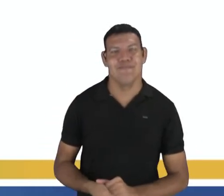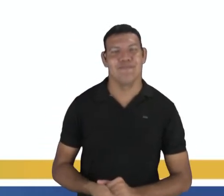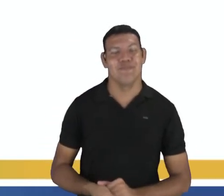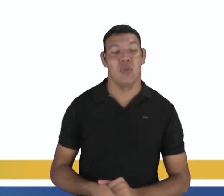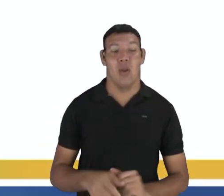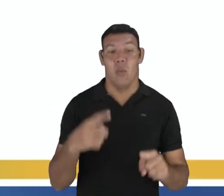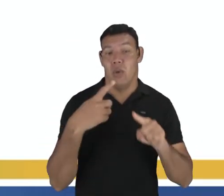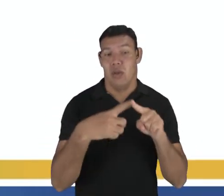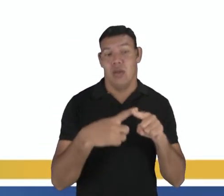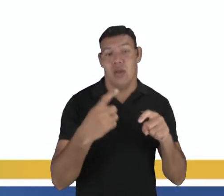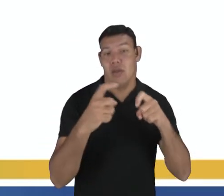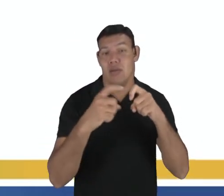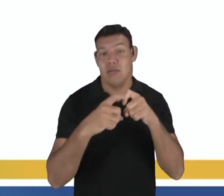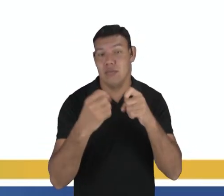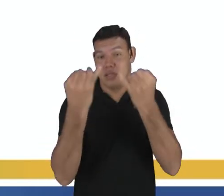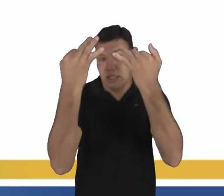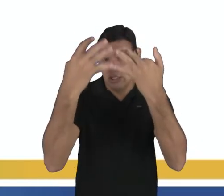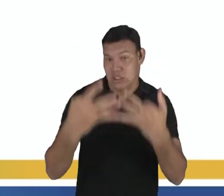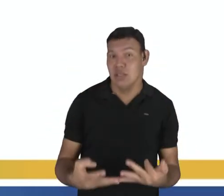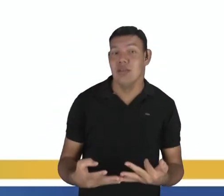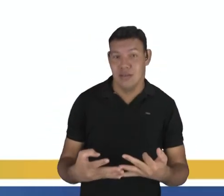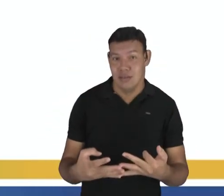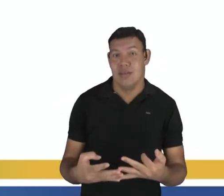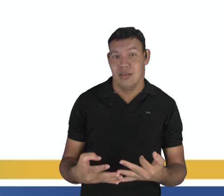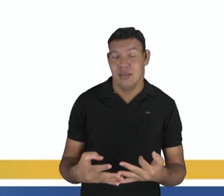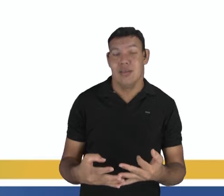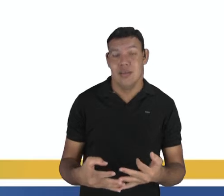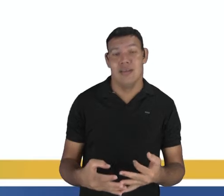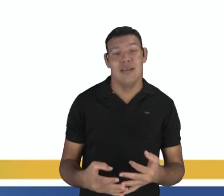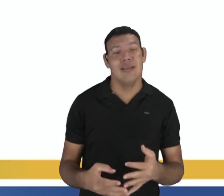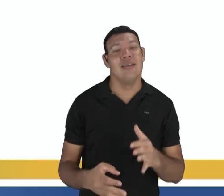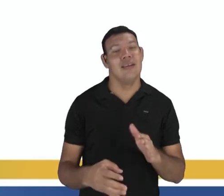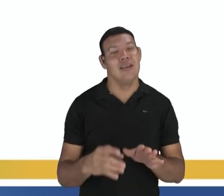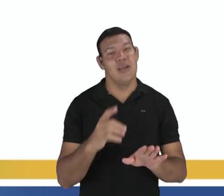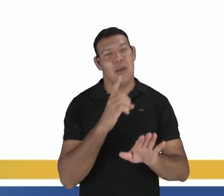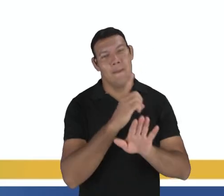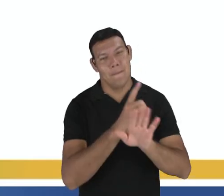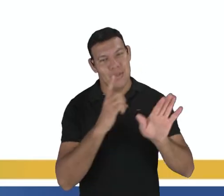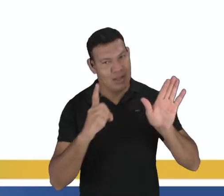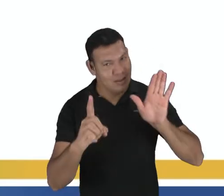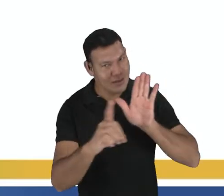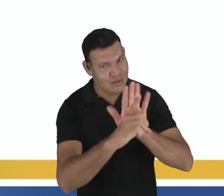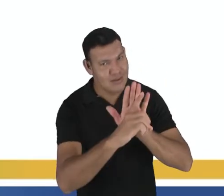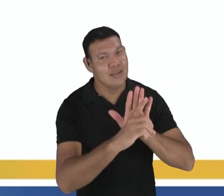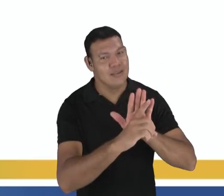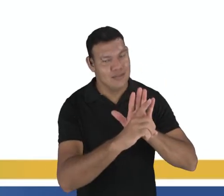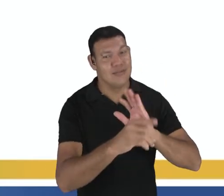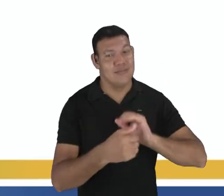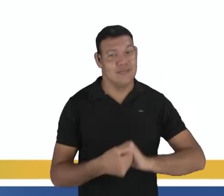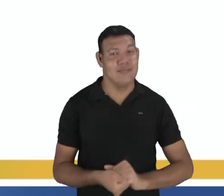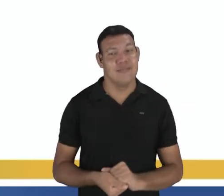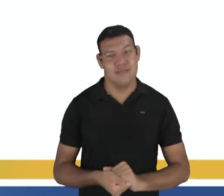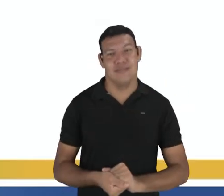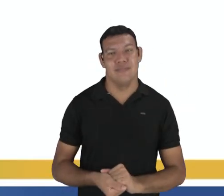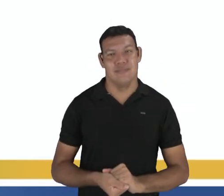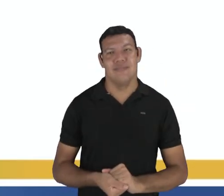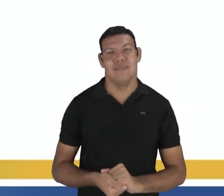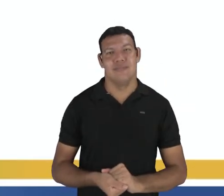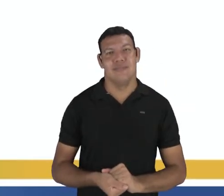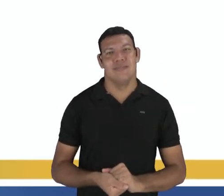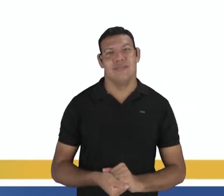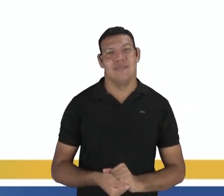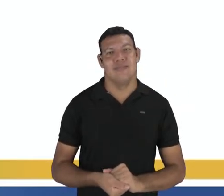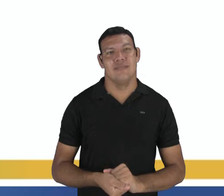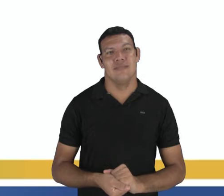ela entendeu outra totalmente diferente. Ele disse no sentido denotativo, né? De